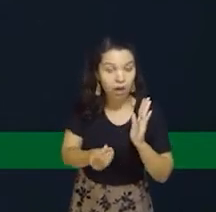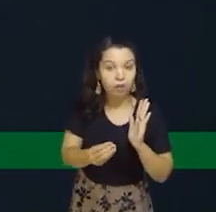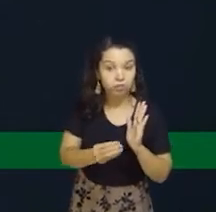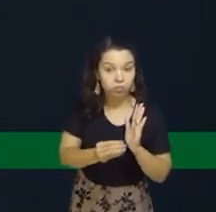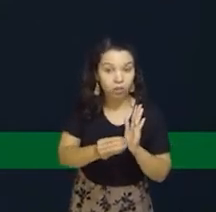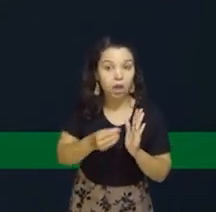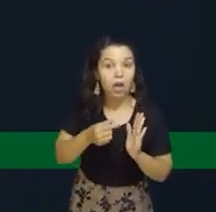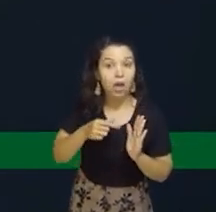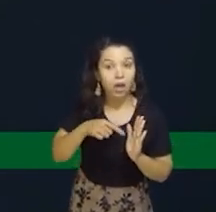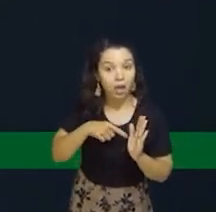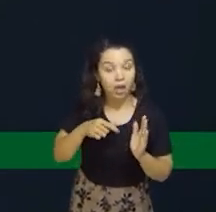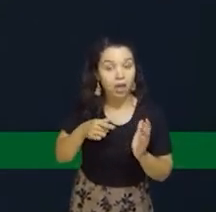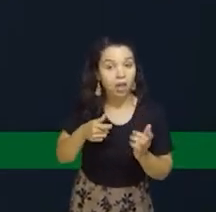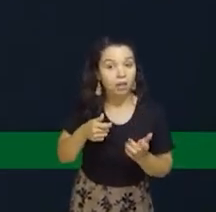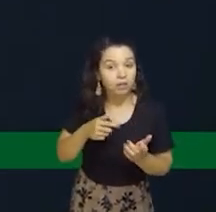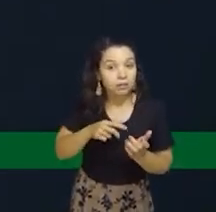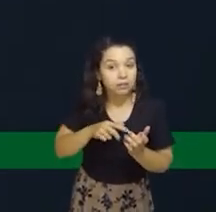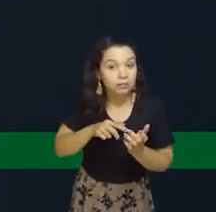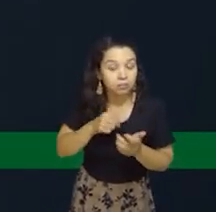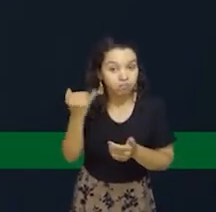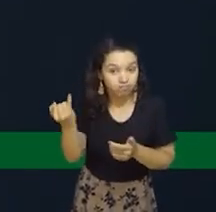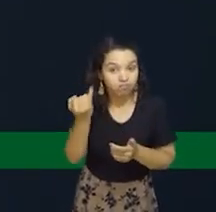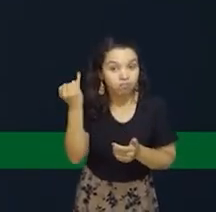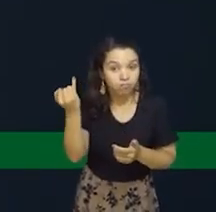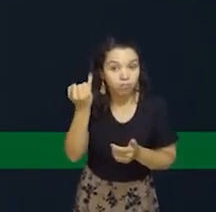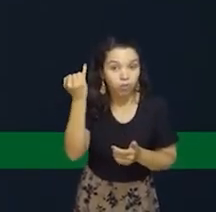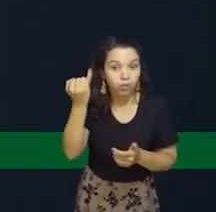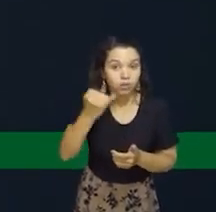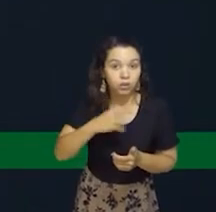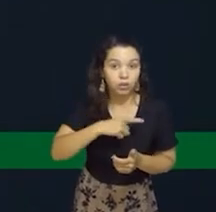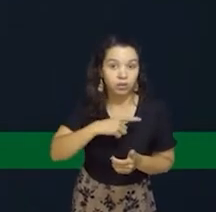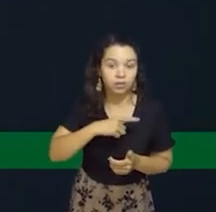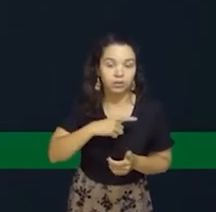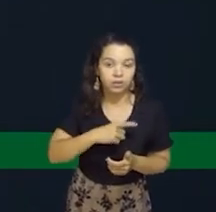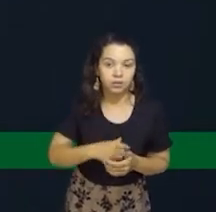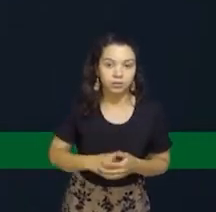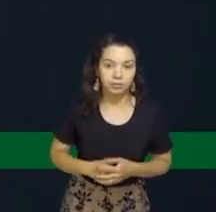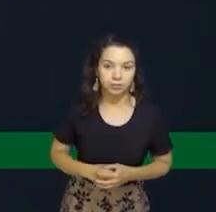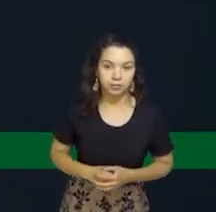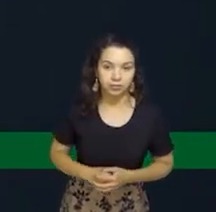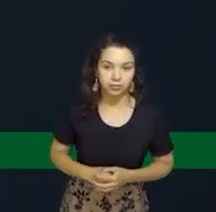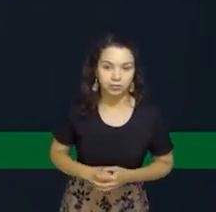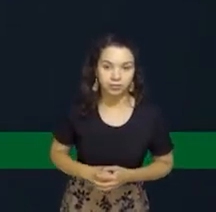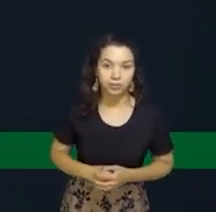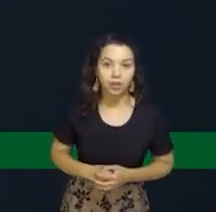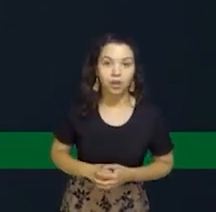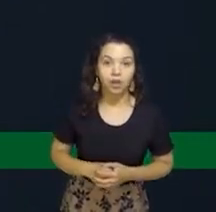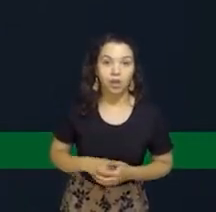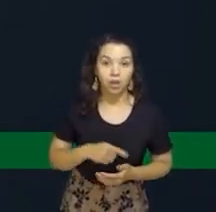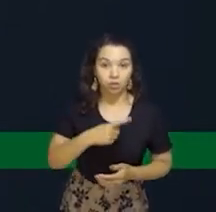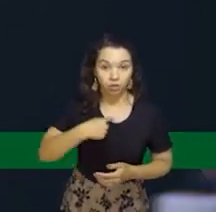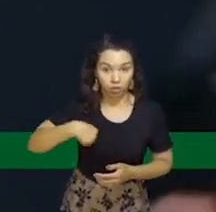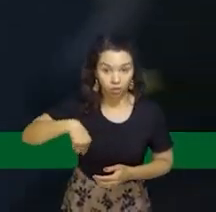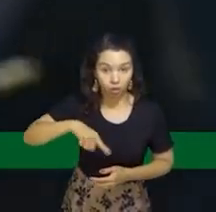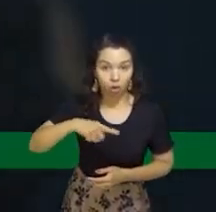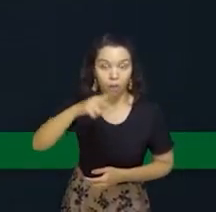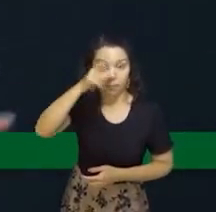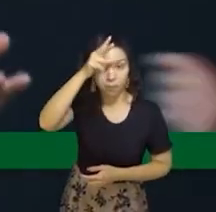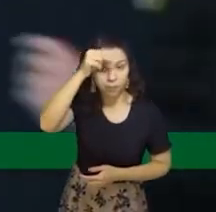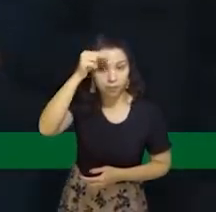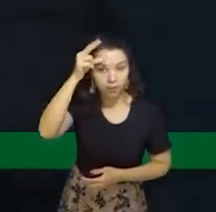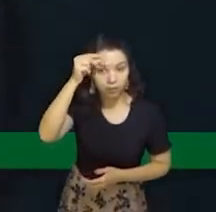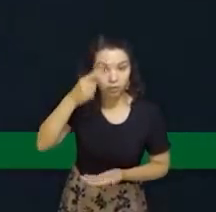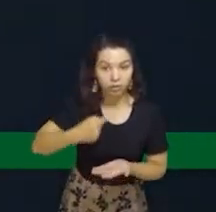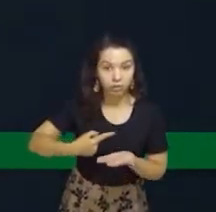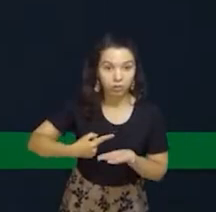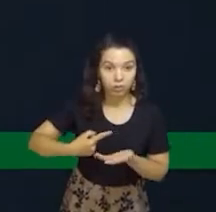significa muito. Meu caro ex-prefeito também, né? Representa muito para nós que somos prefeitos municipais. Então, no dia